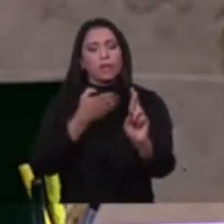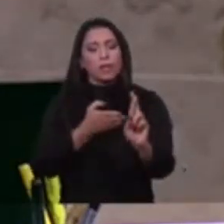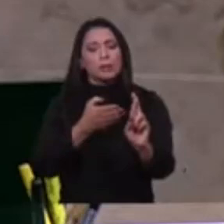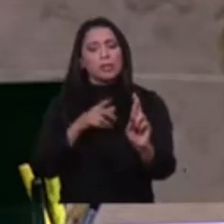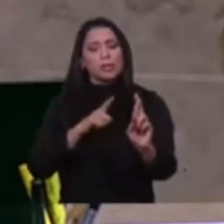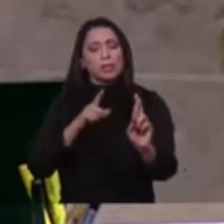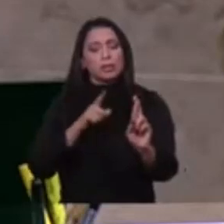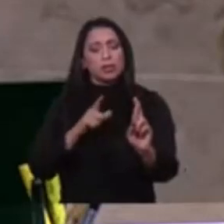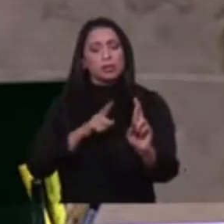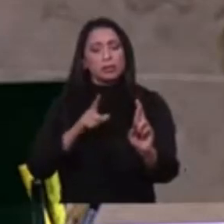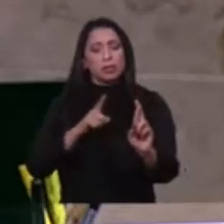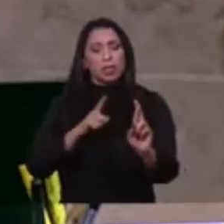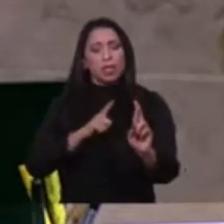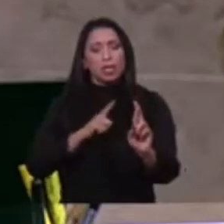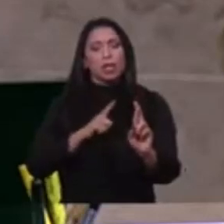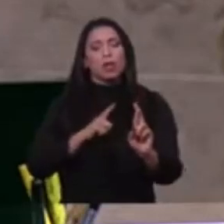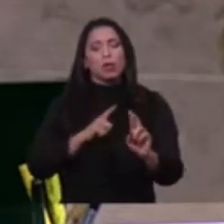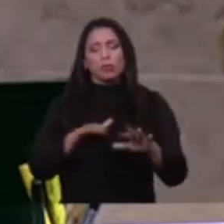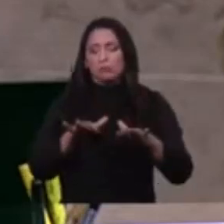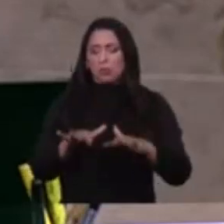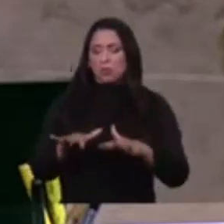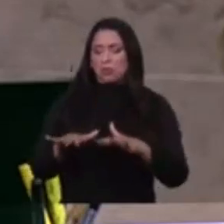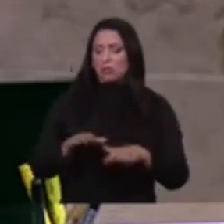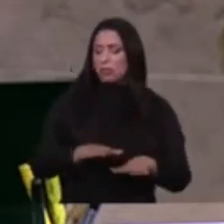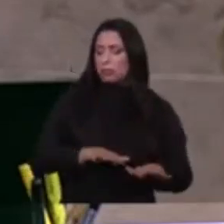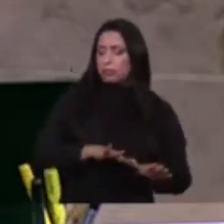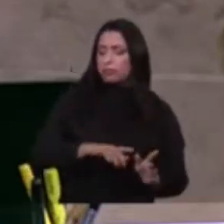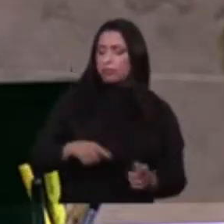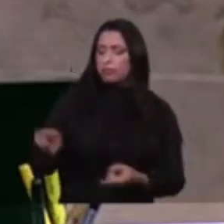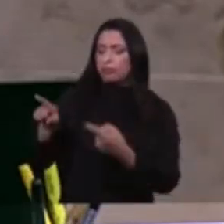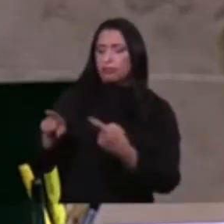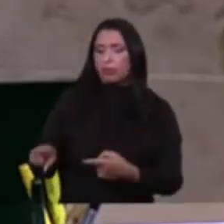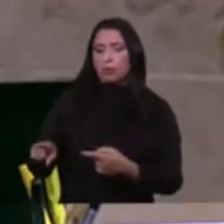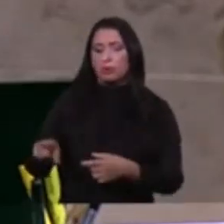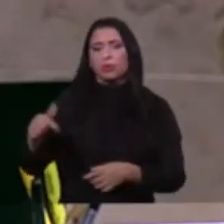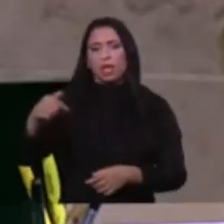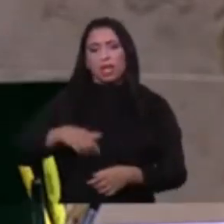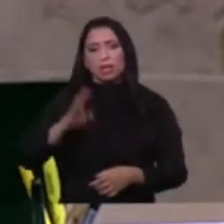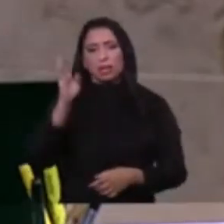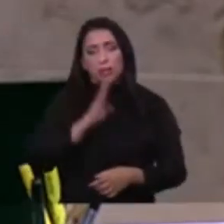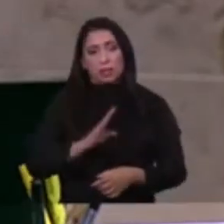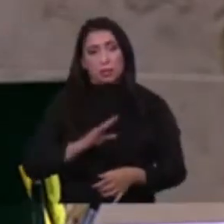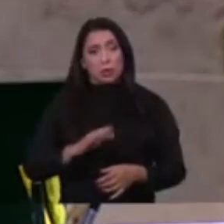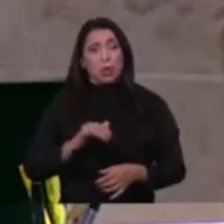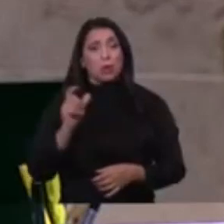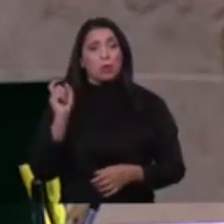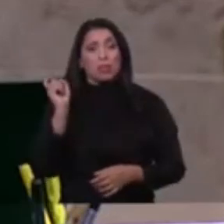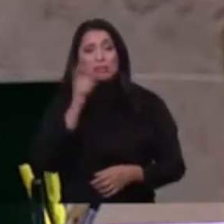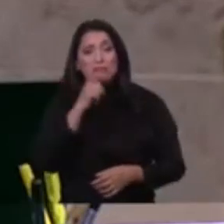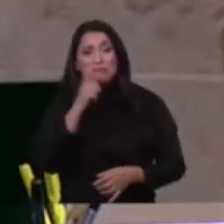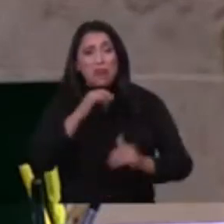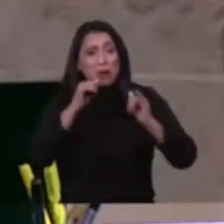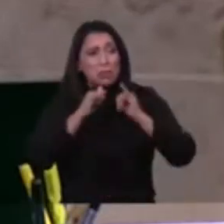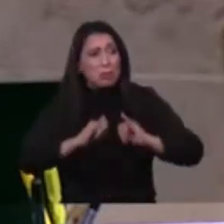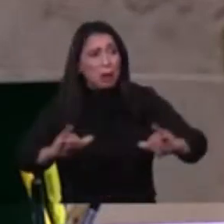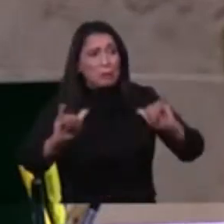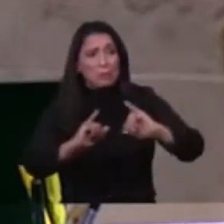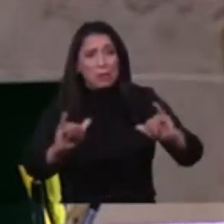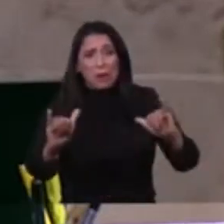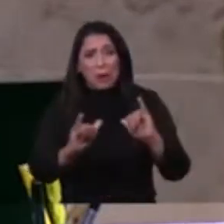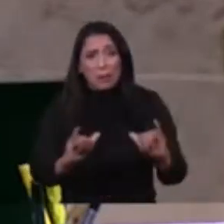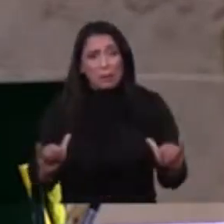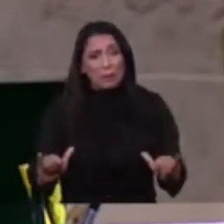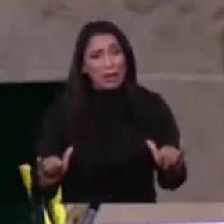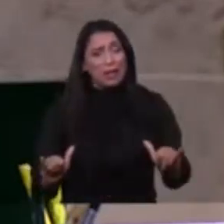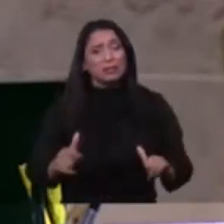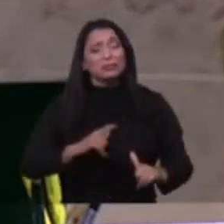movimento totalitário que eboliu em território nacional, alimentado pela propagação de mensagens falsas que